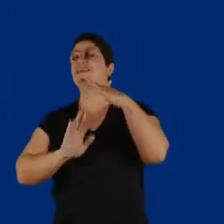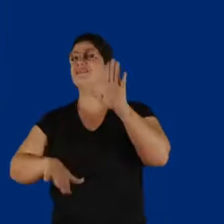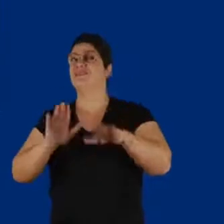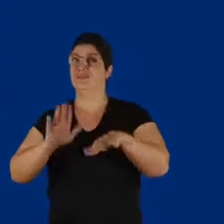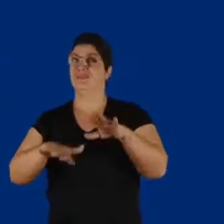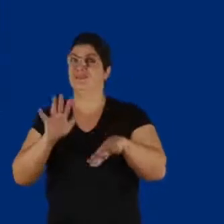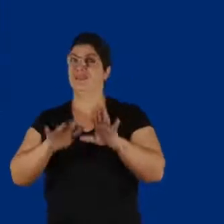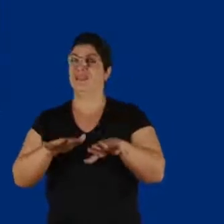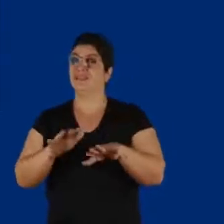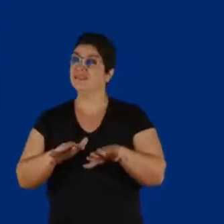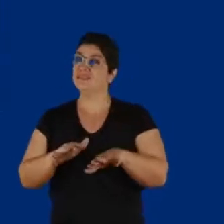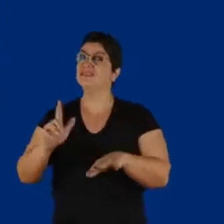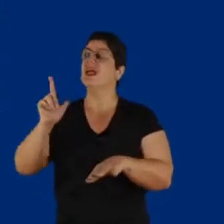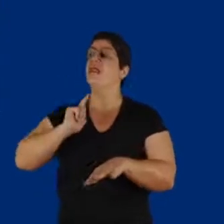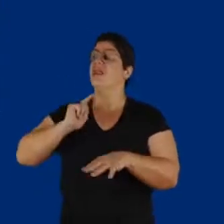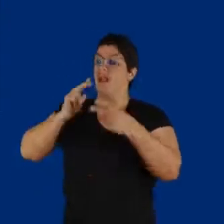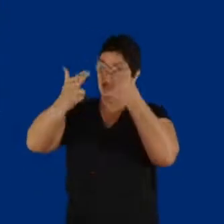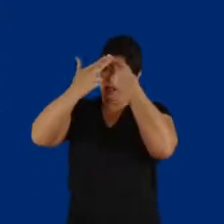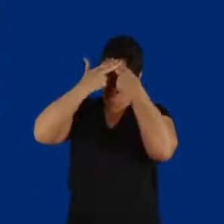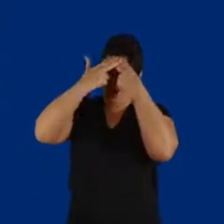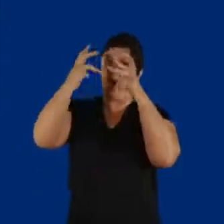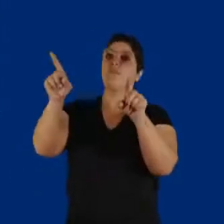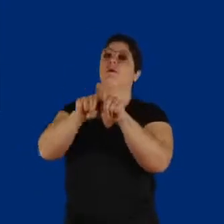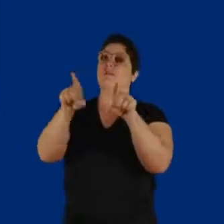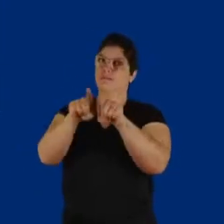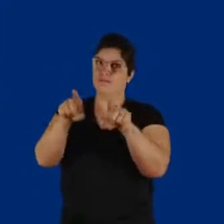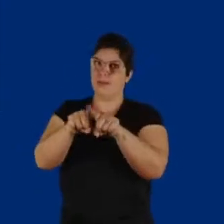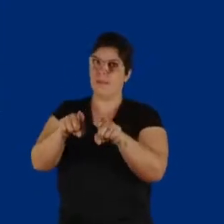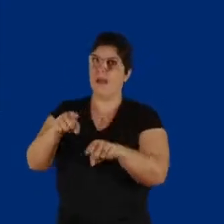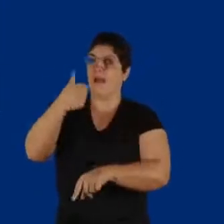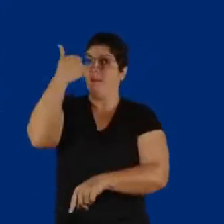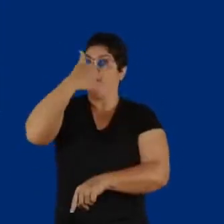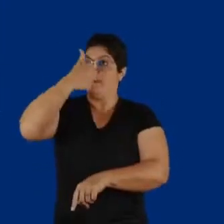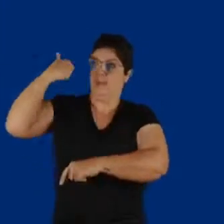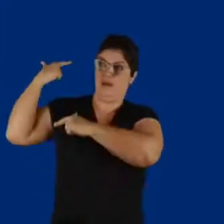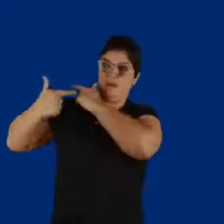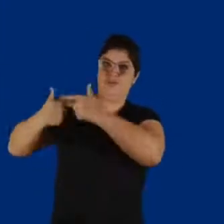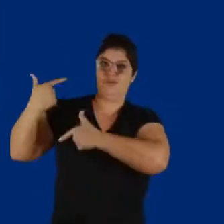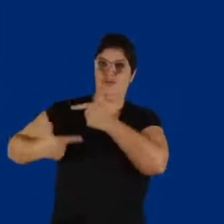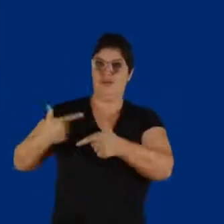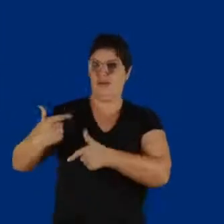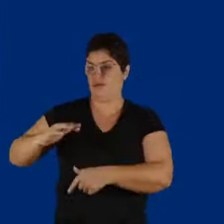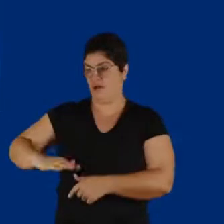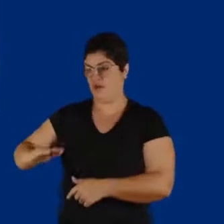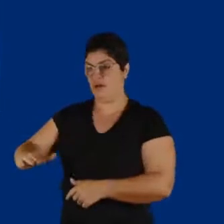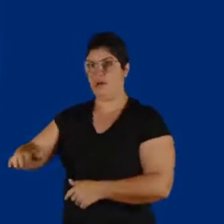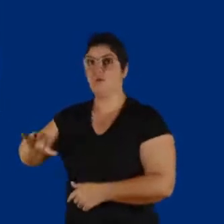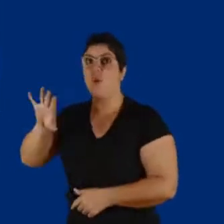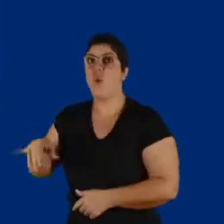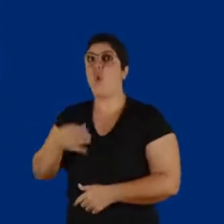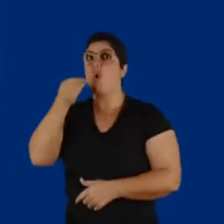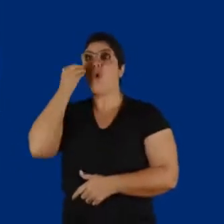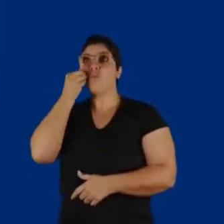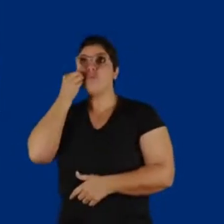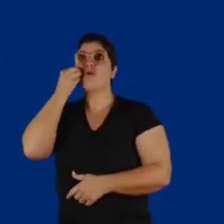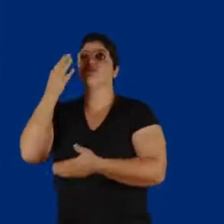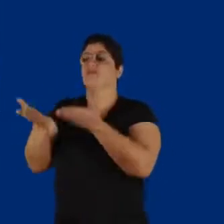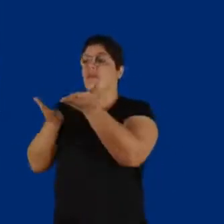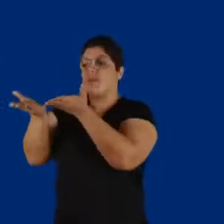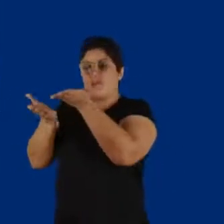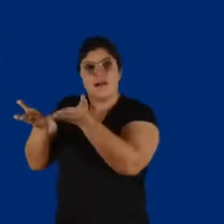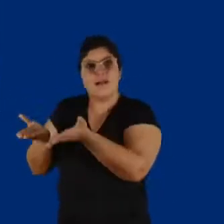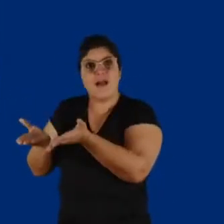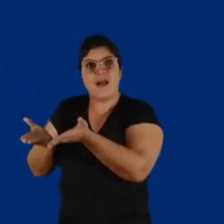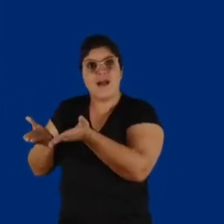muitos tiveram grande trauma, e essa é a primeira geração onde as crianças tiveram uma oportunidade de tratamento.